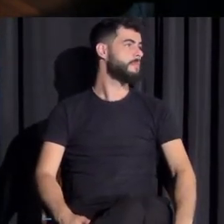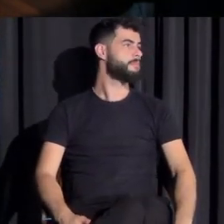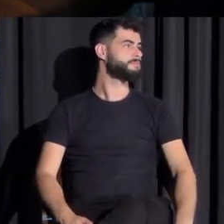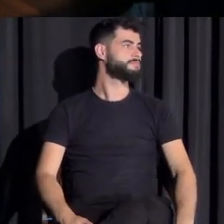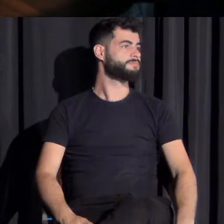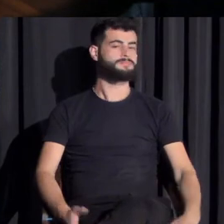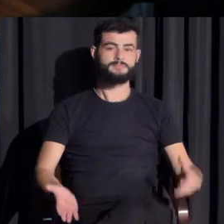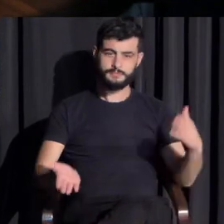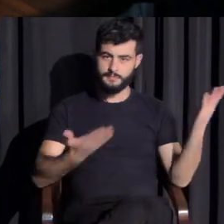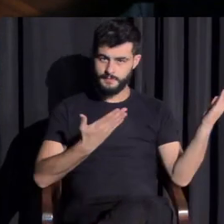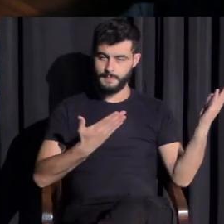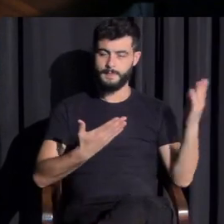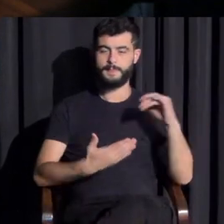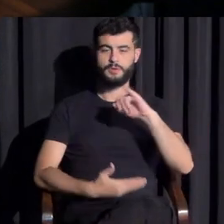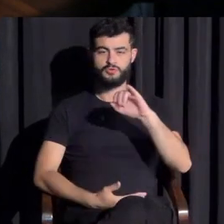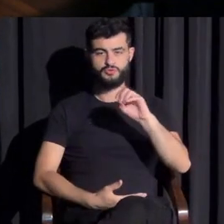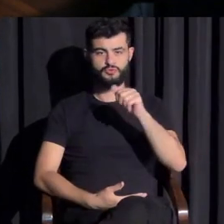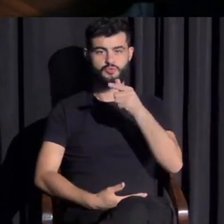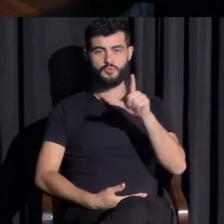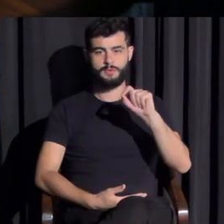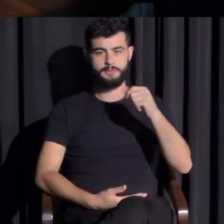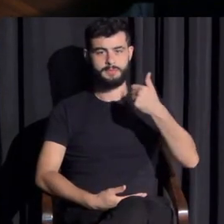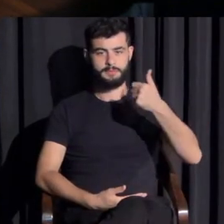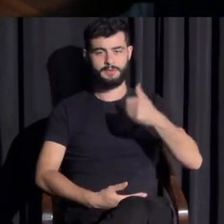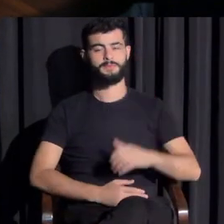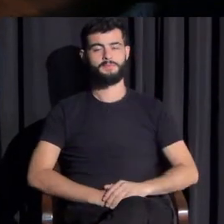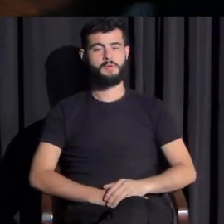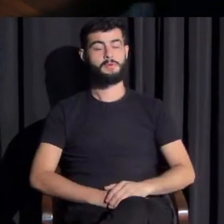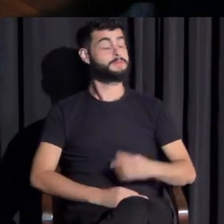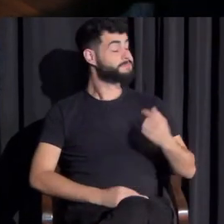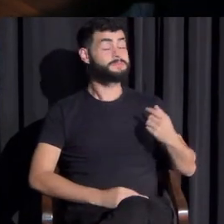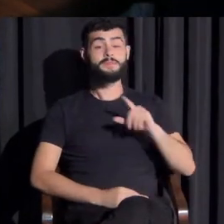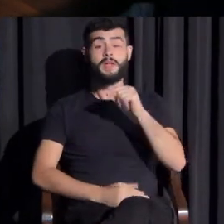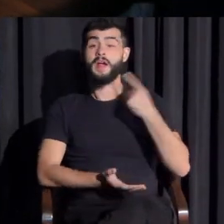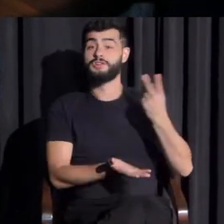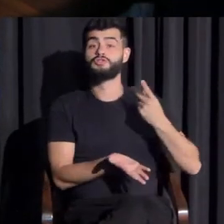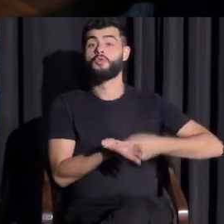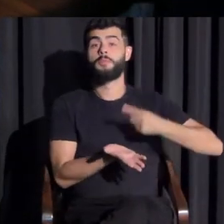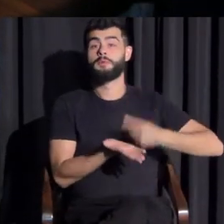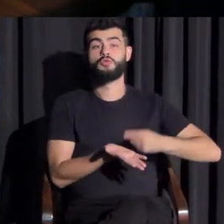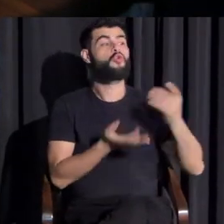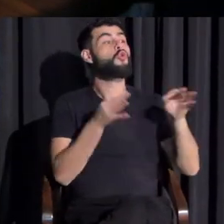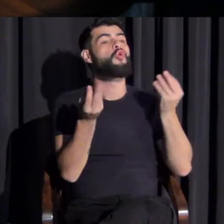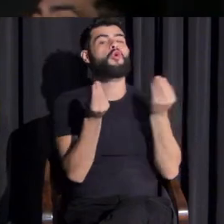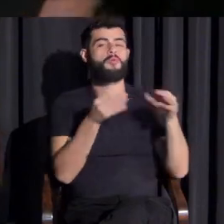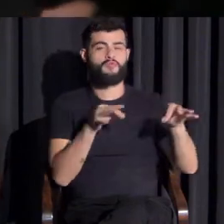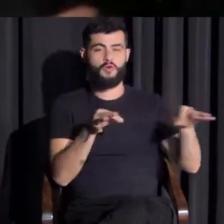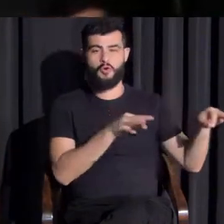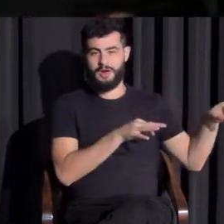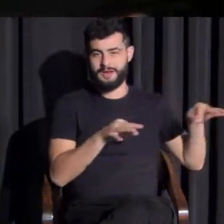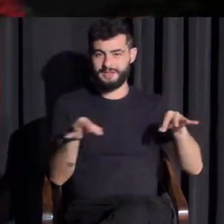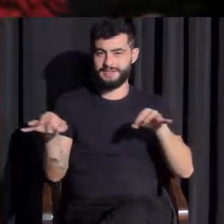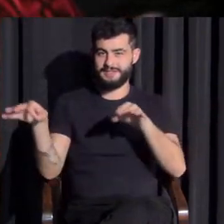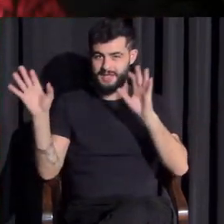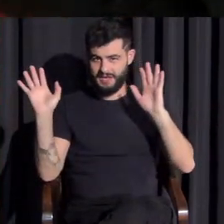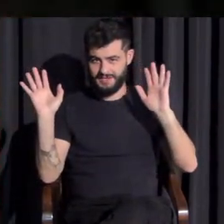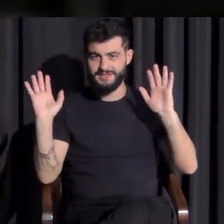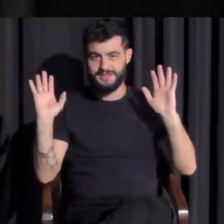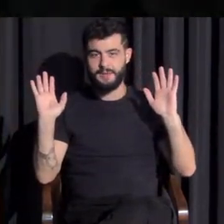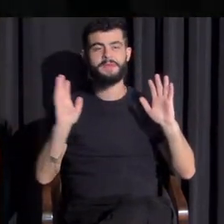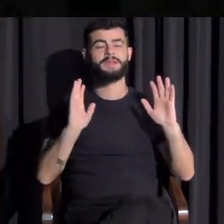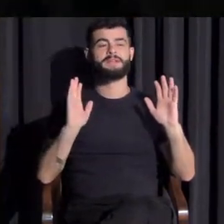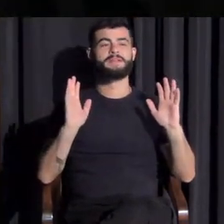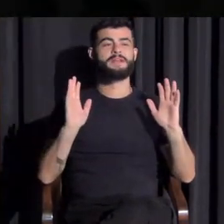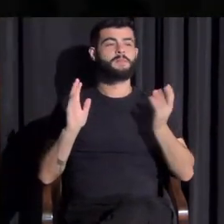Então, para o João primeiro, né? A gente estava combinando ali como é que a gente ia organizar a casa, visto que a casa